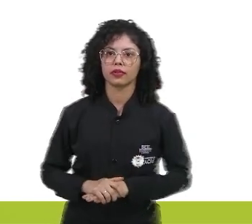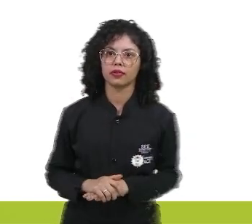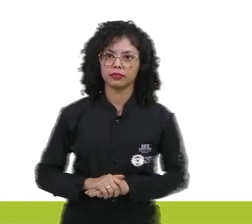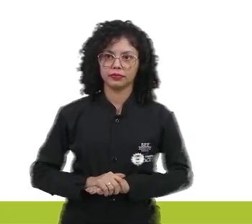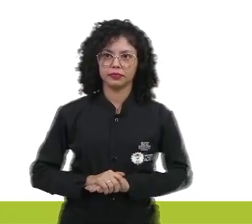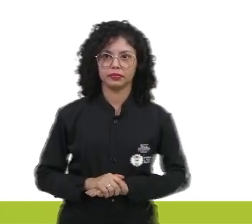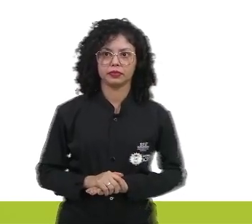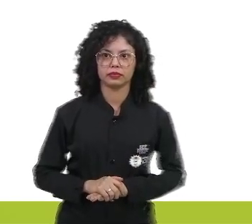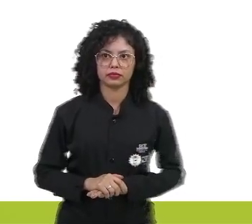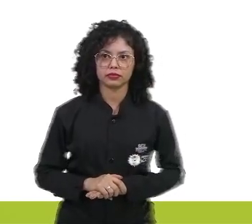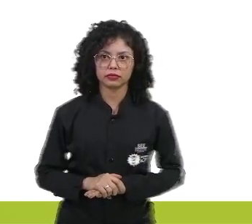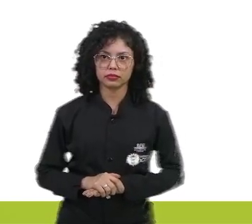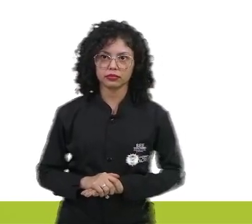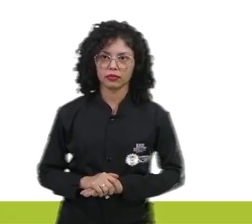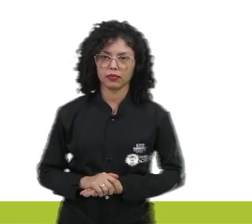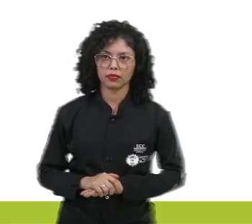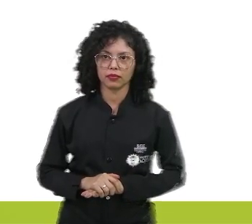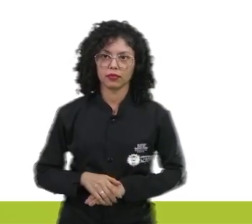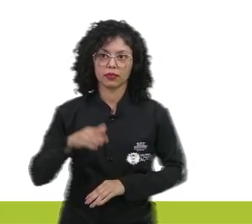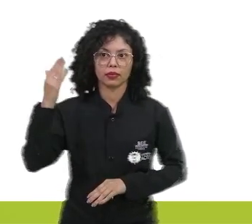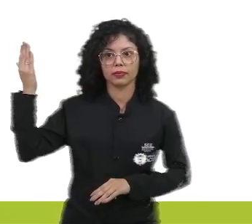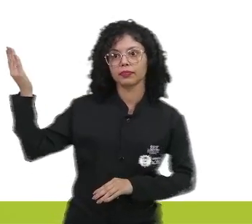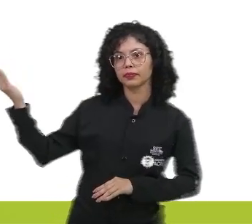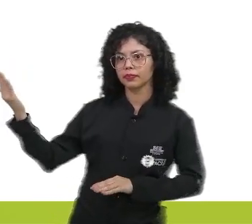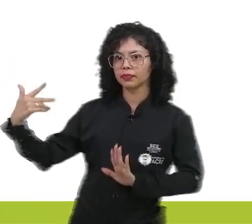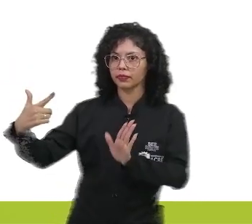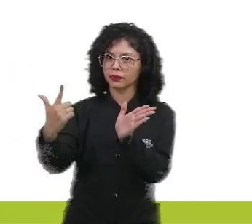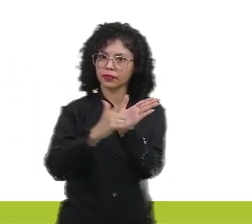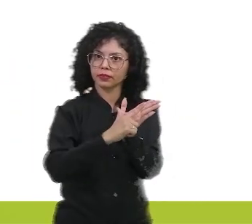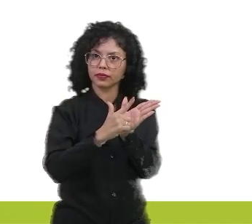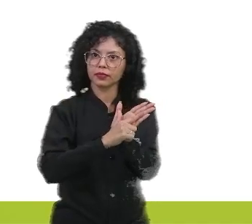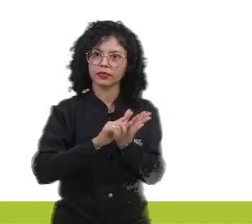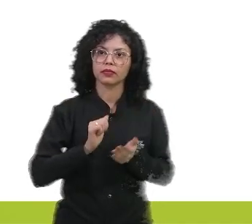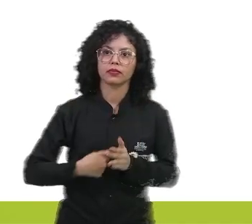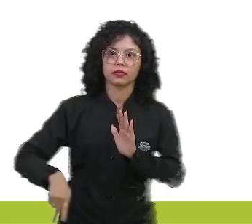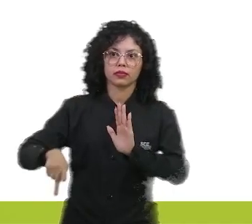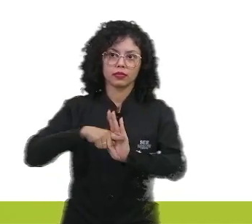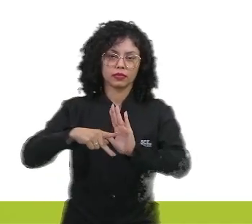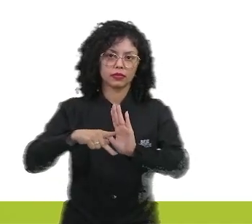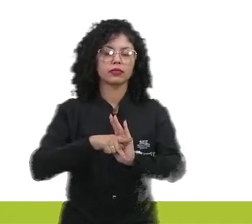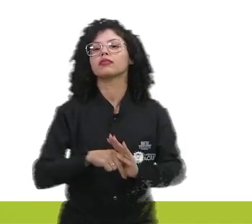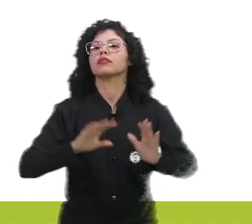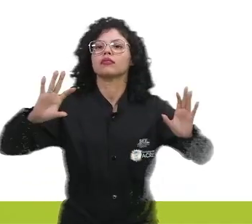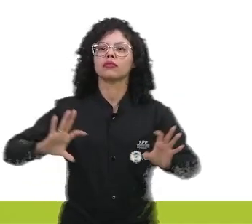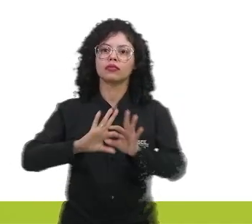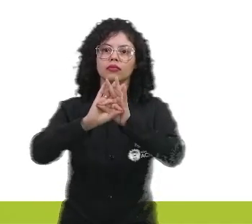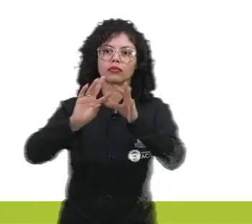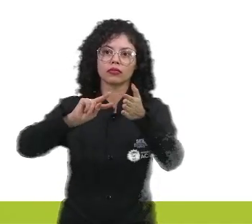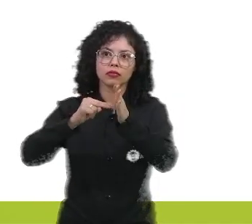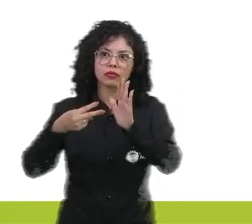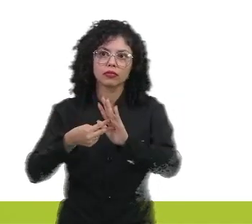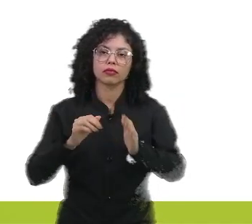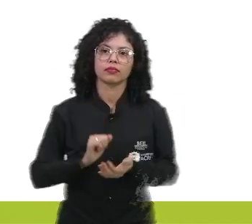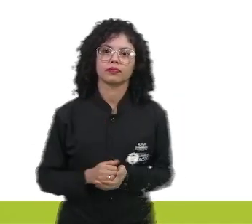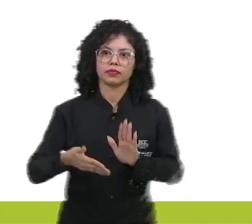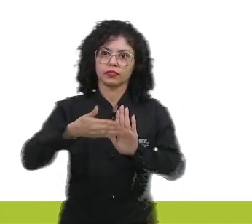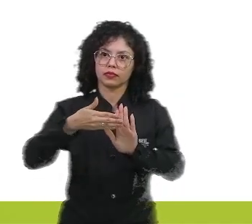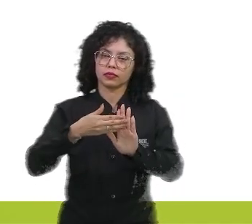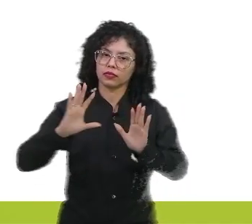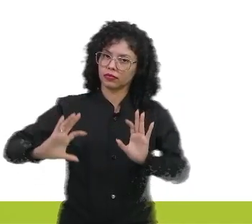fim. E é isso aí. Aqui a gente entende o papel da autenticidade, que são vínculos significativos, para